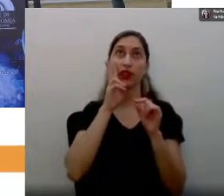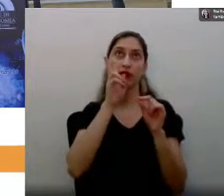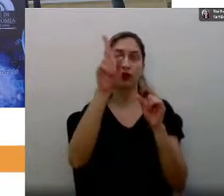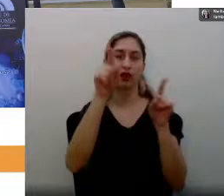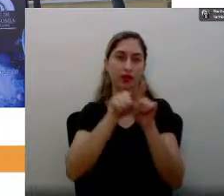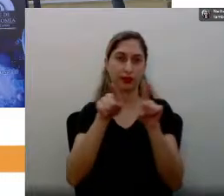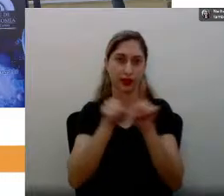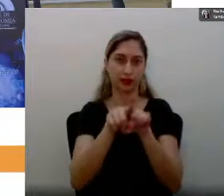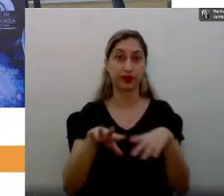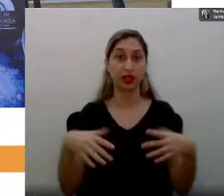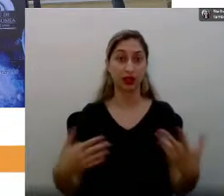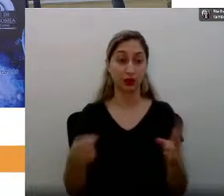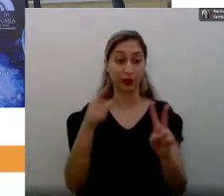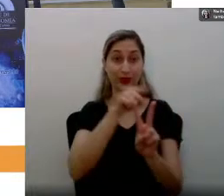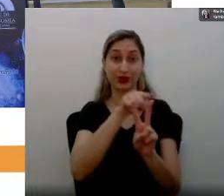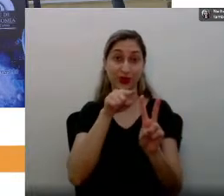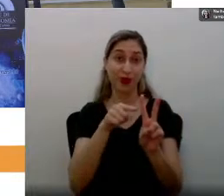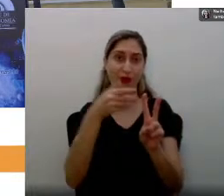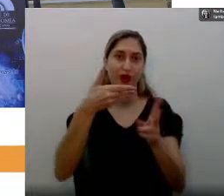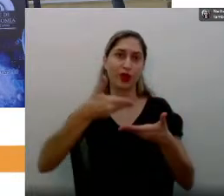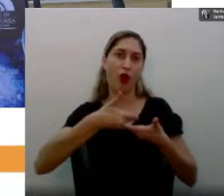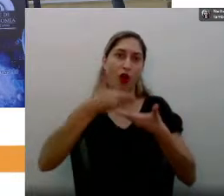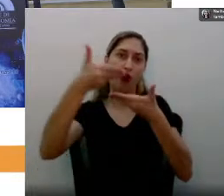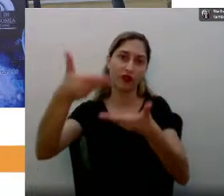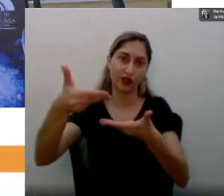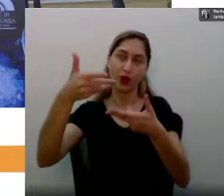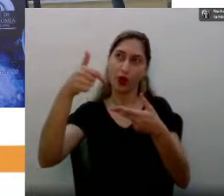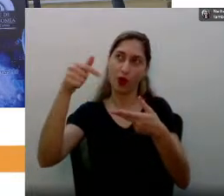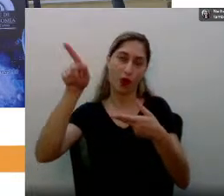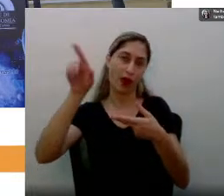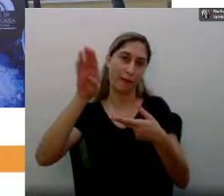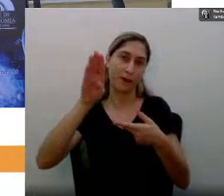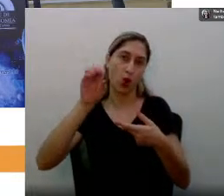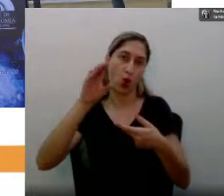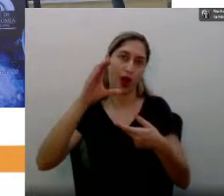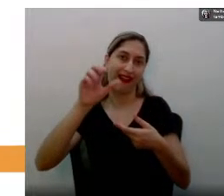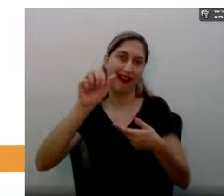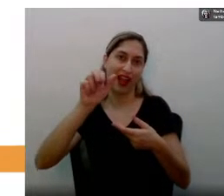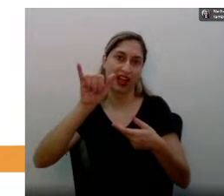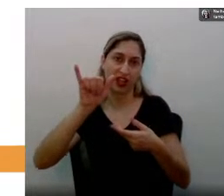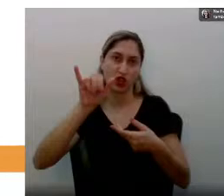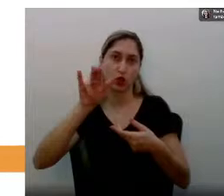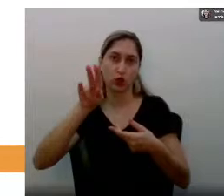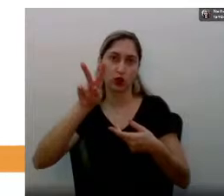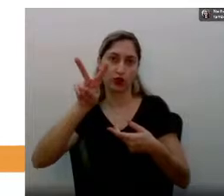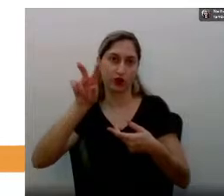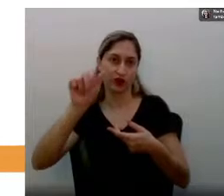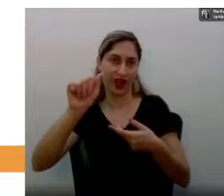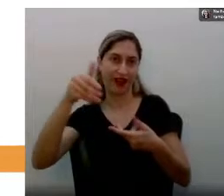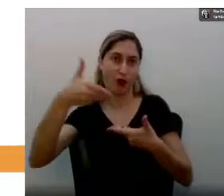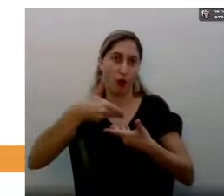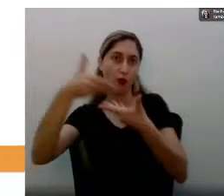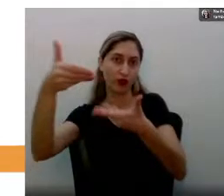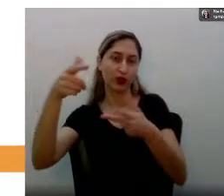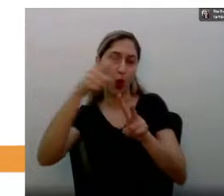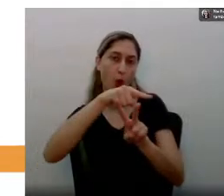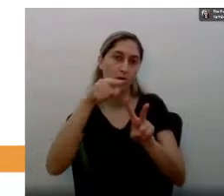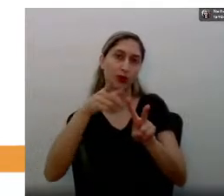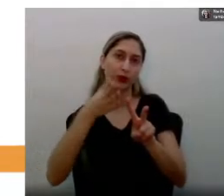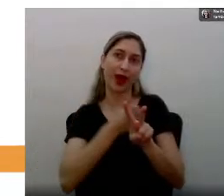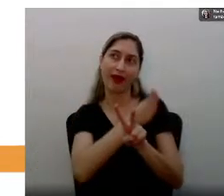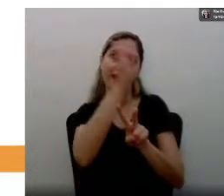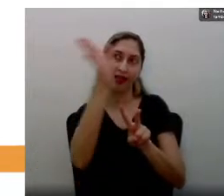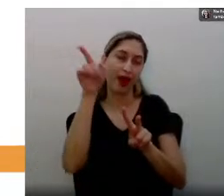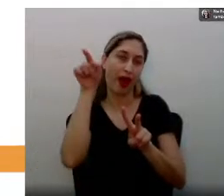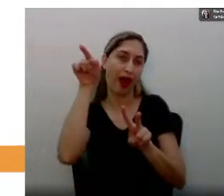Para que fosse não é para botar eu vou para poder fazer essa essa observação tá